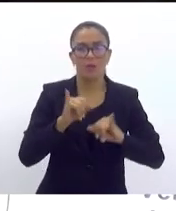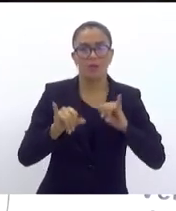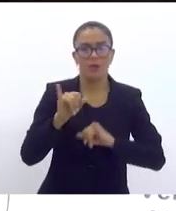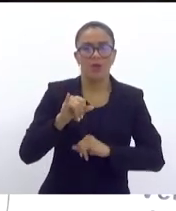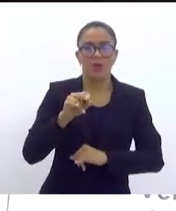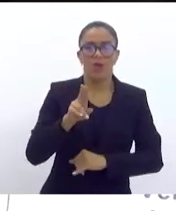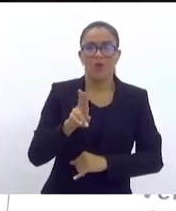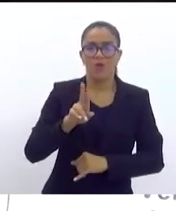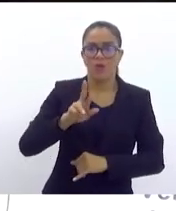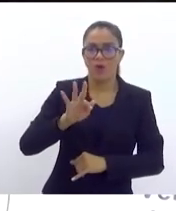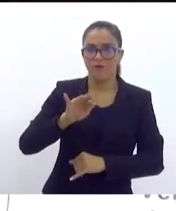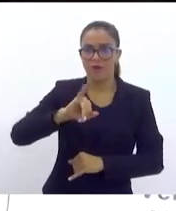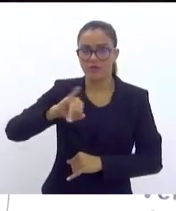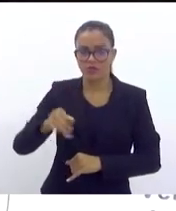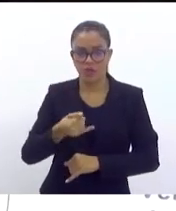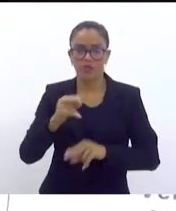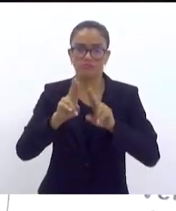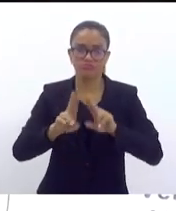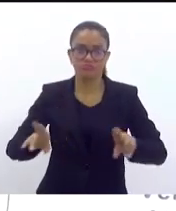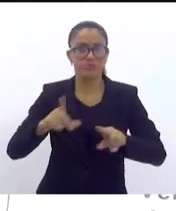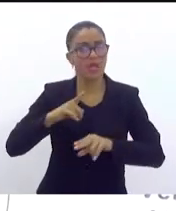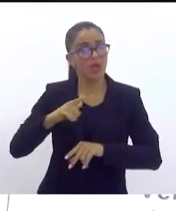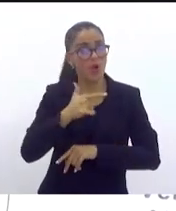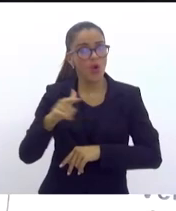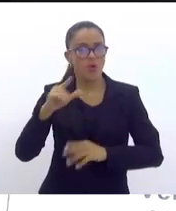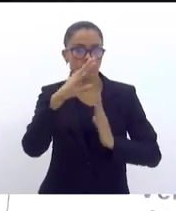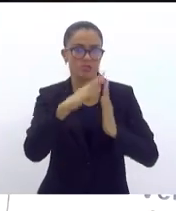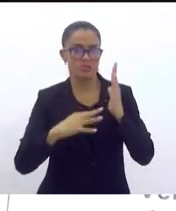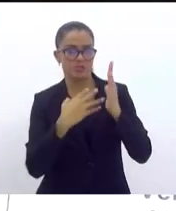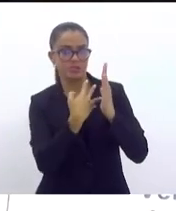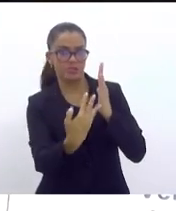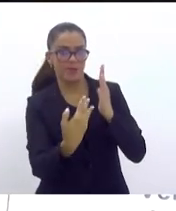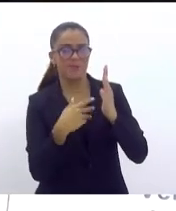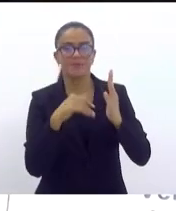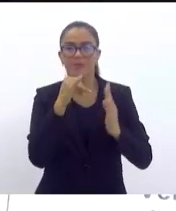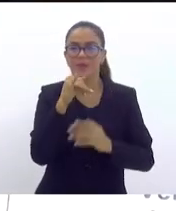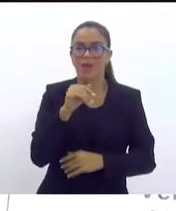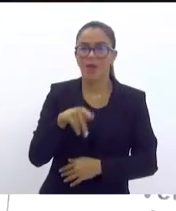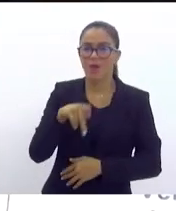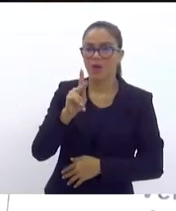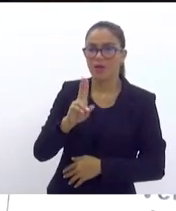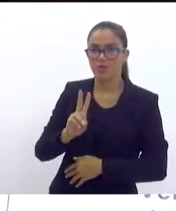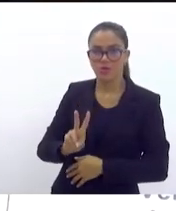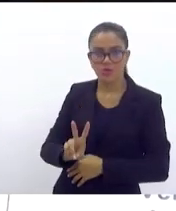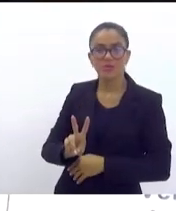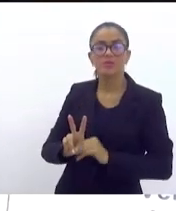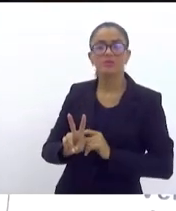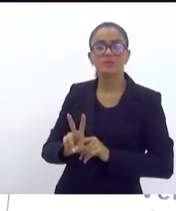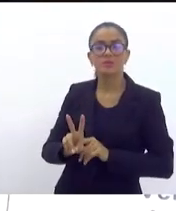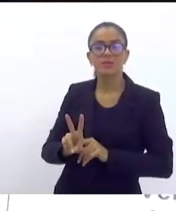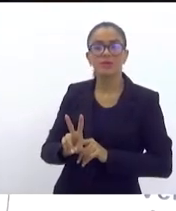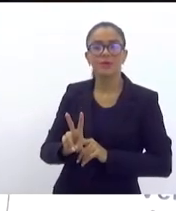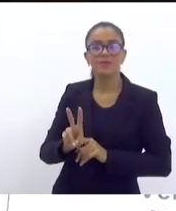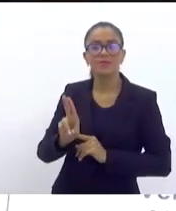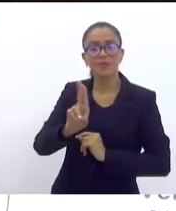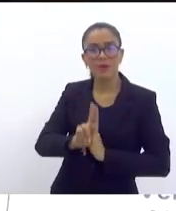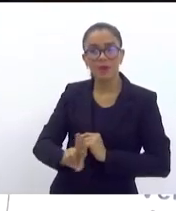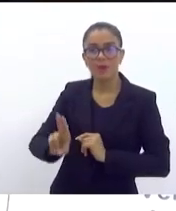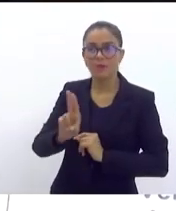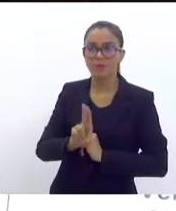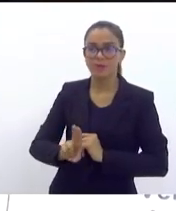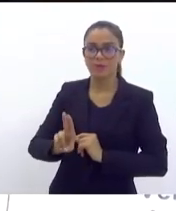de deck que Eu mencionei onde há ali outros padrões o K2 é utilizado